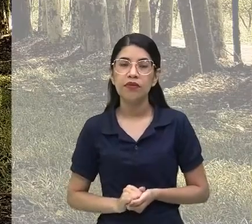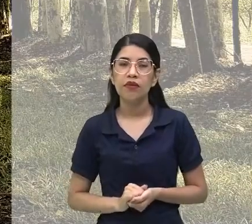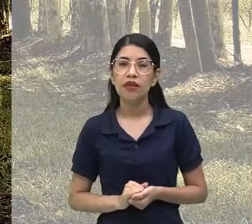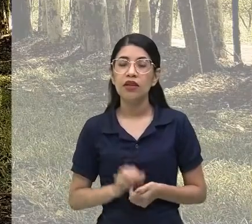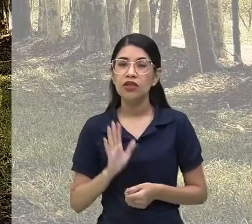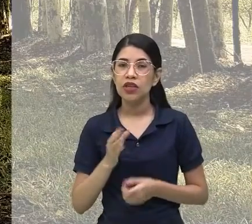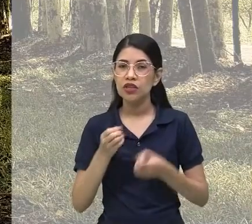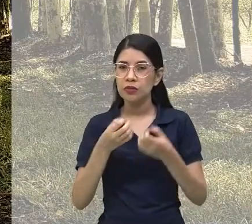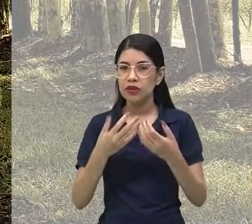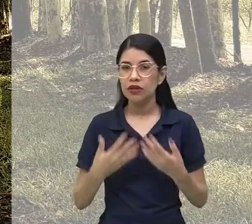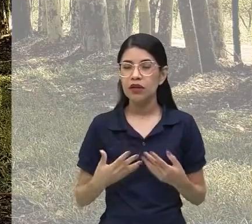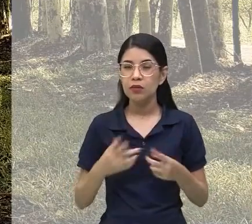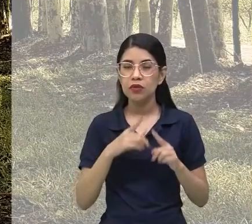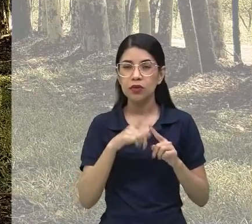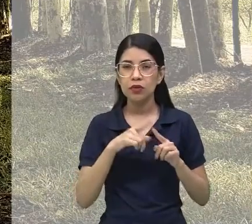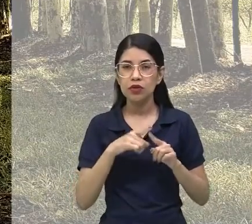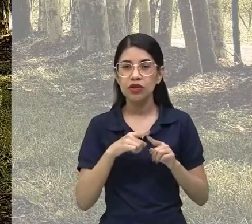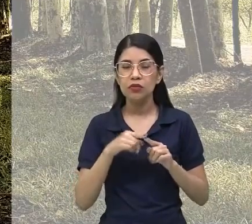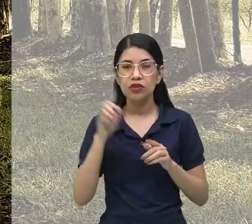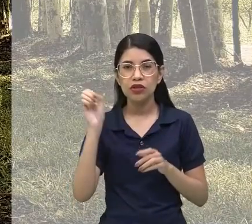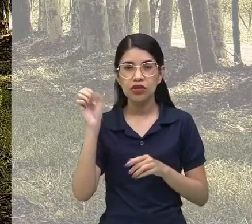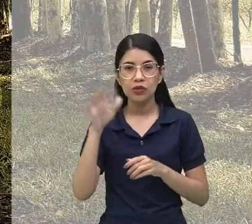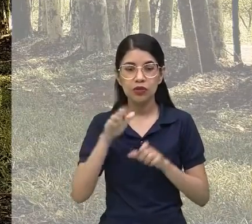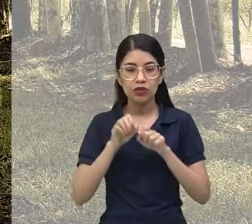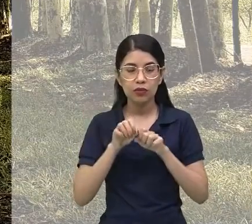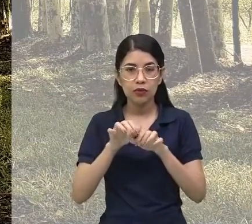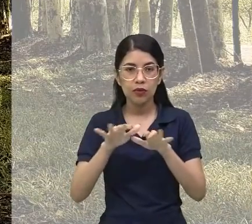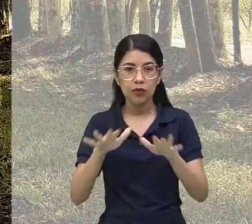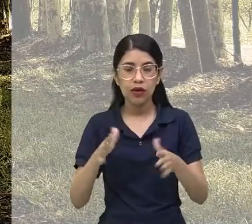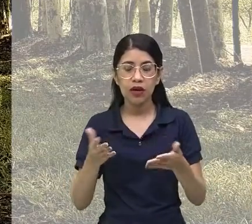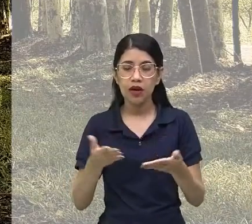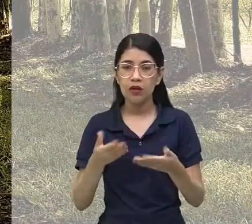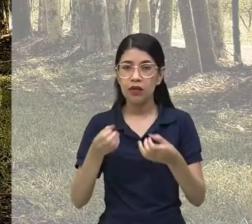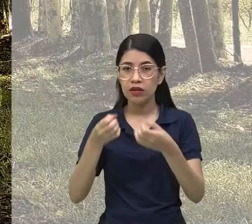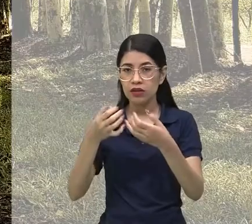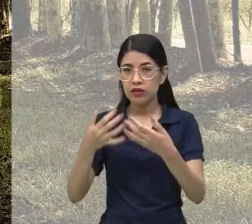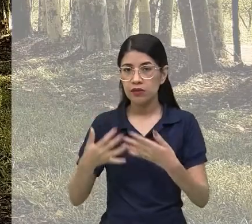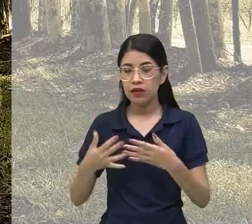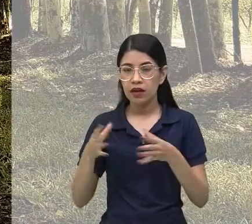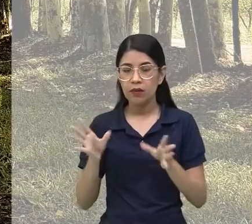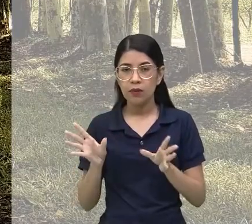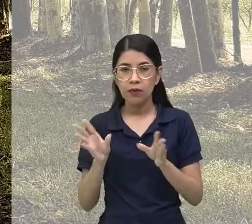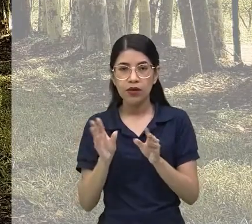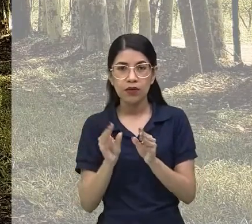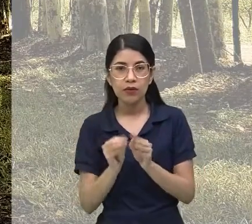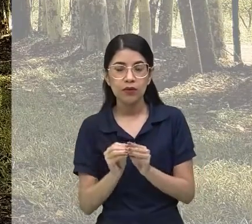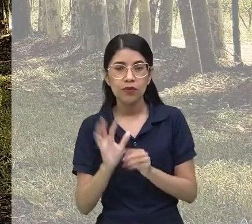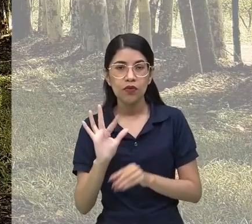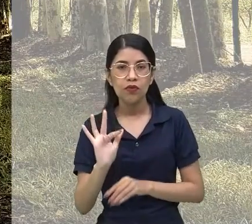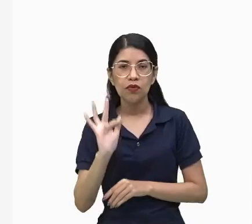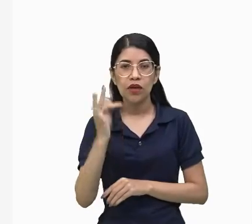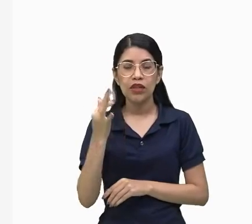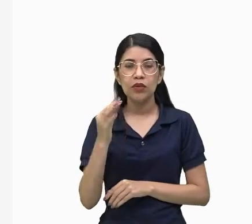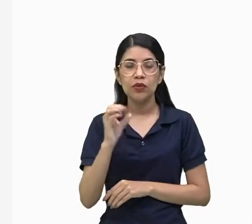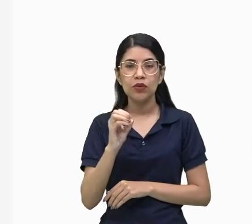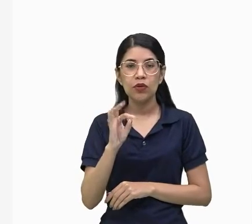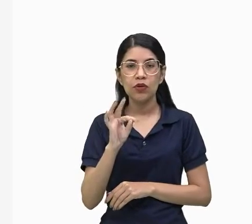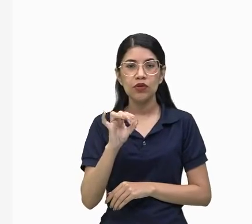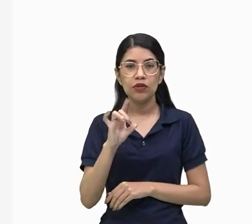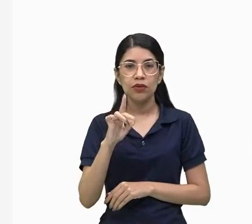falamos dos meios de propagação da luz. Agora nós vamos aqui fazer um resumo sobre os fenômenos